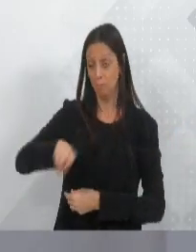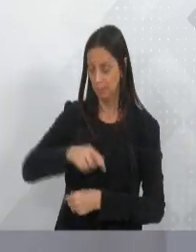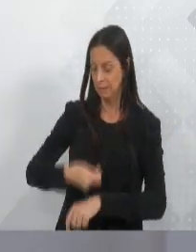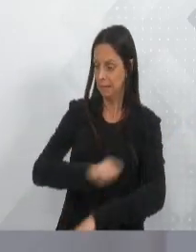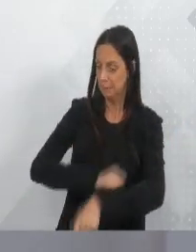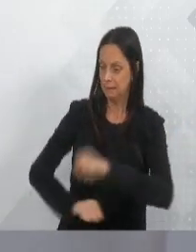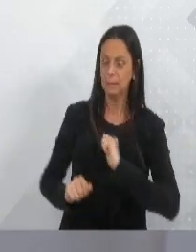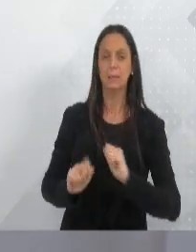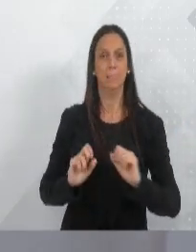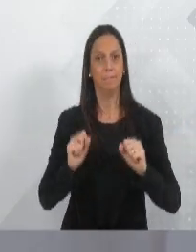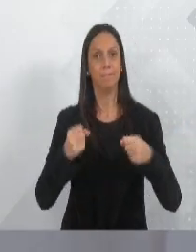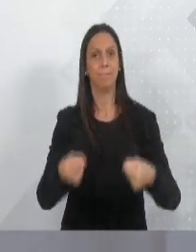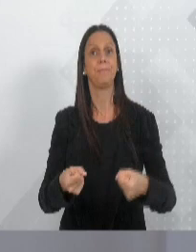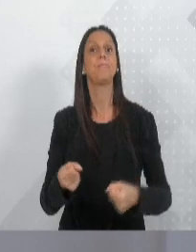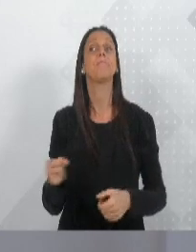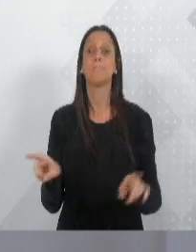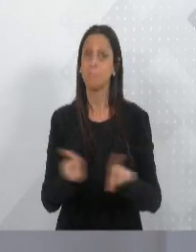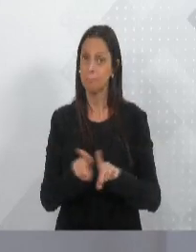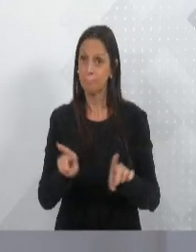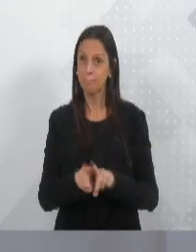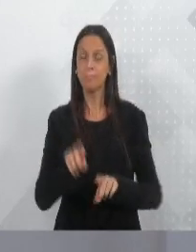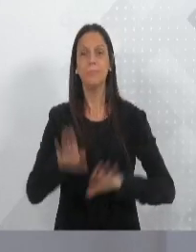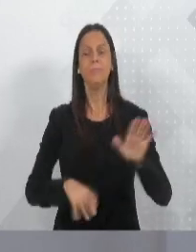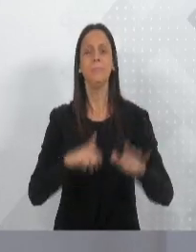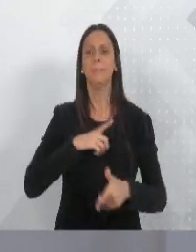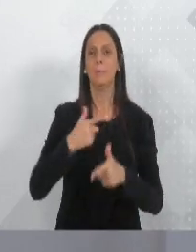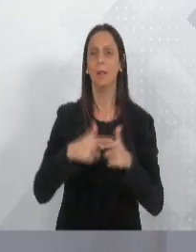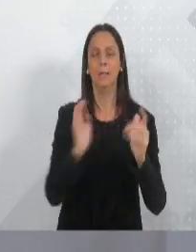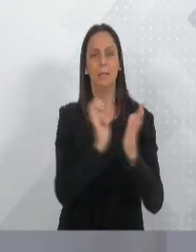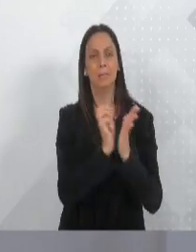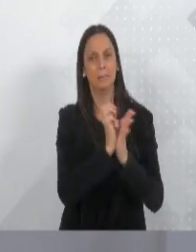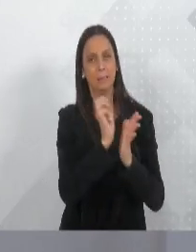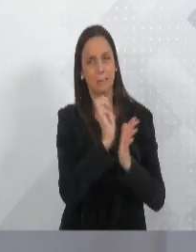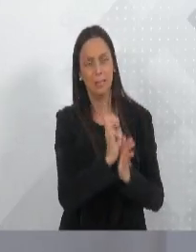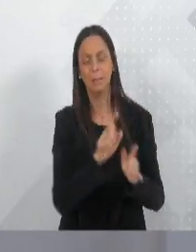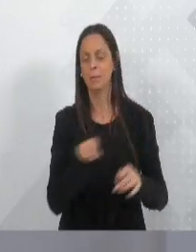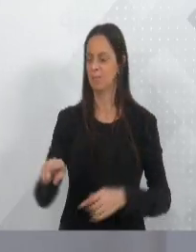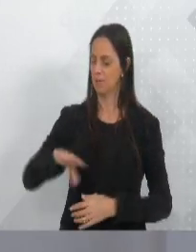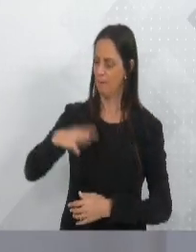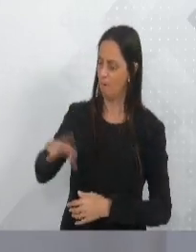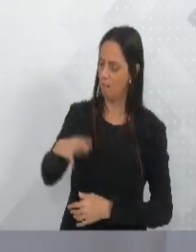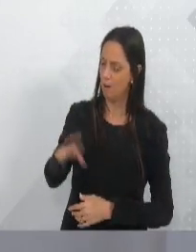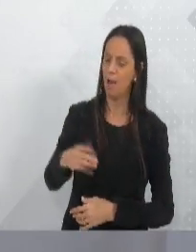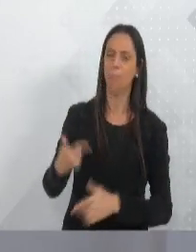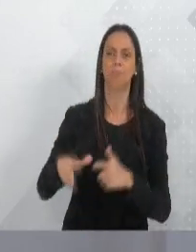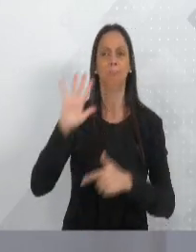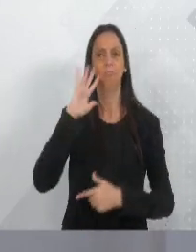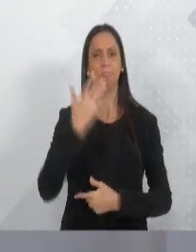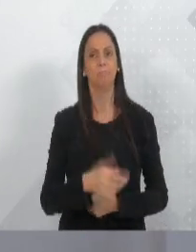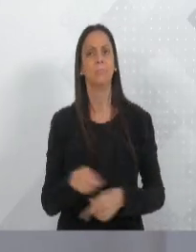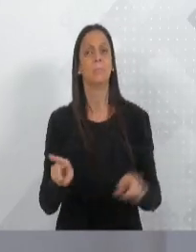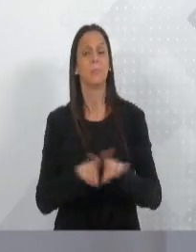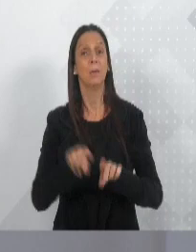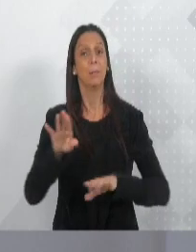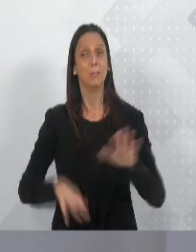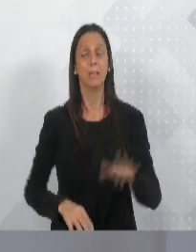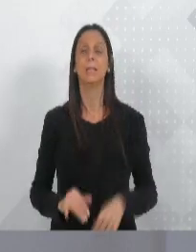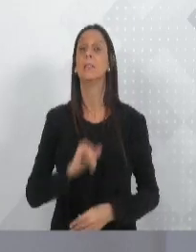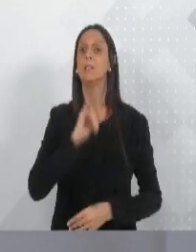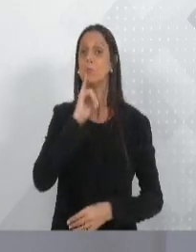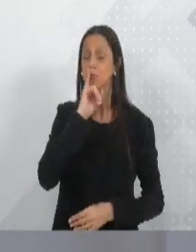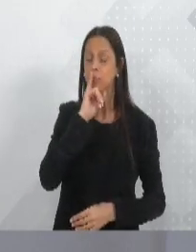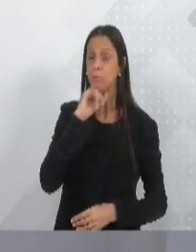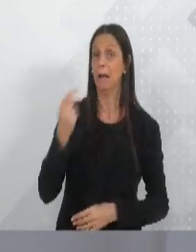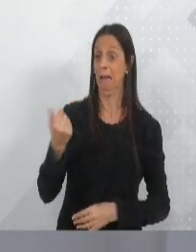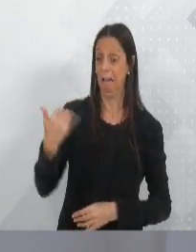enfrentam todas as adversidades relacionadas à burocracia enfrentam idades relacionadas à Alta Carga Tributária e ainda conseguem